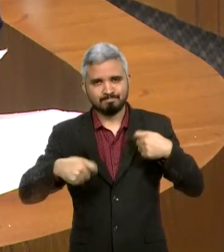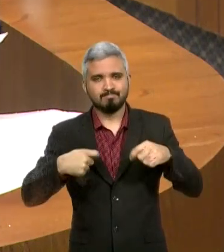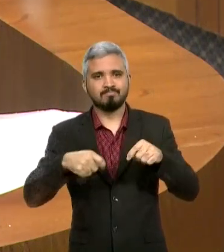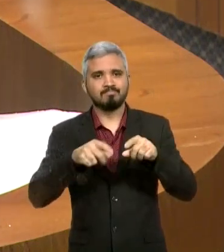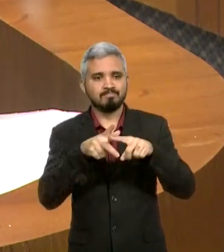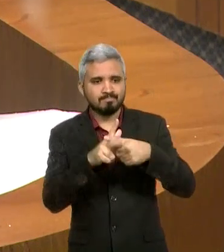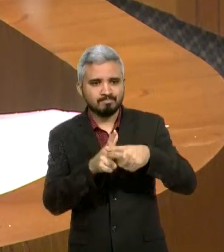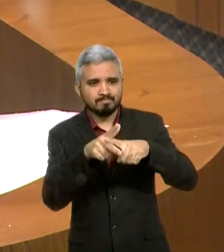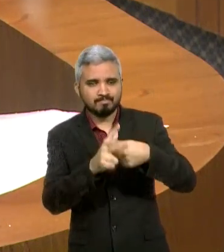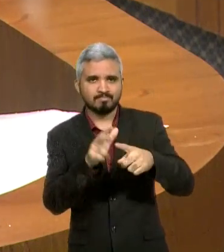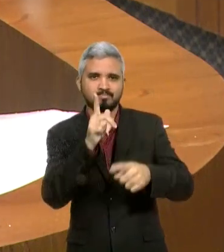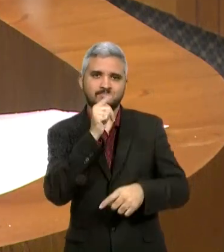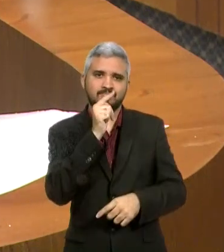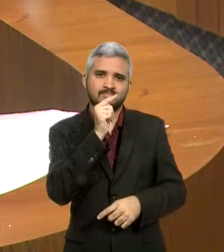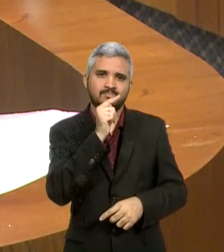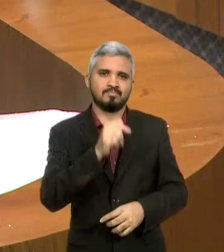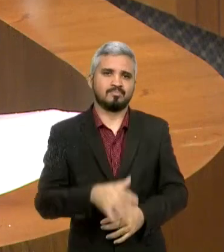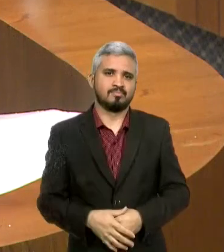Assembleia Legislativa,